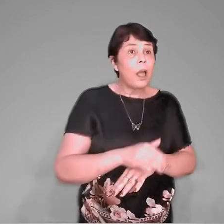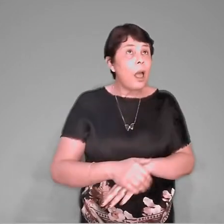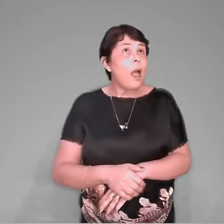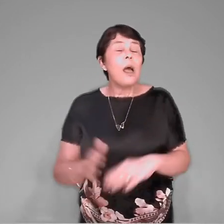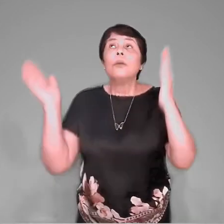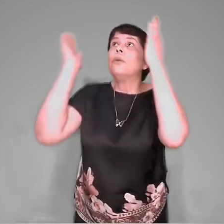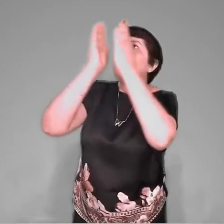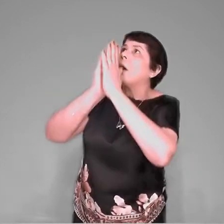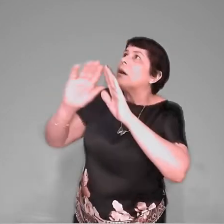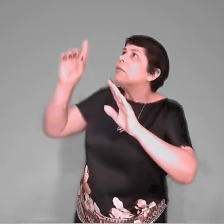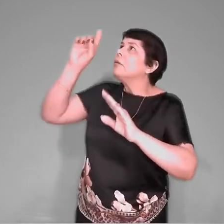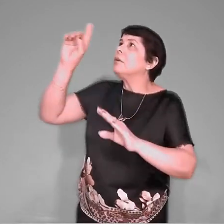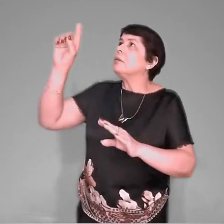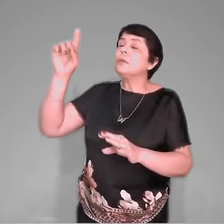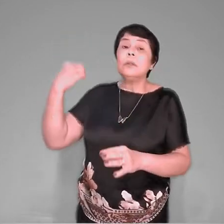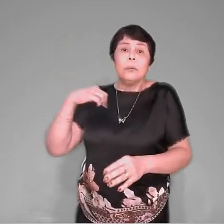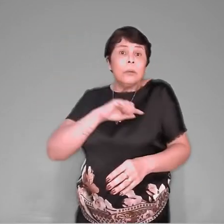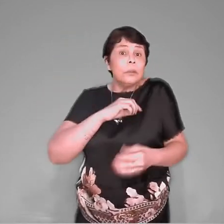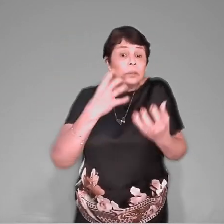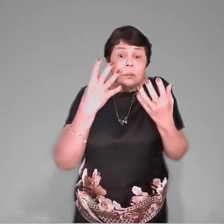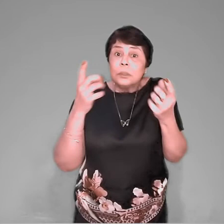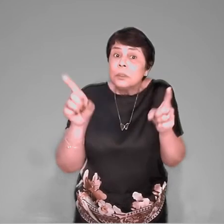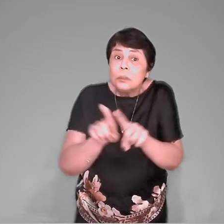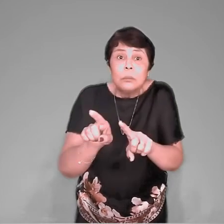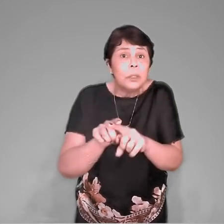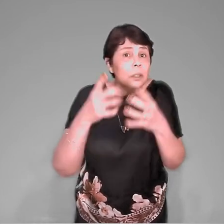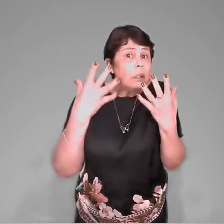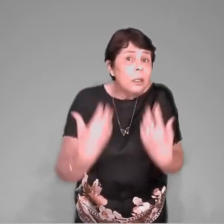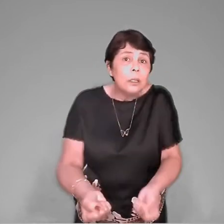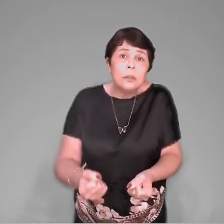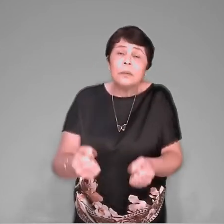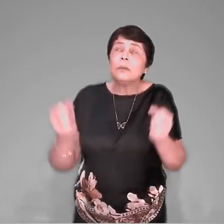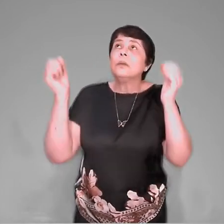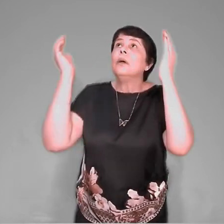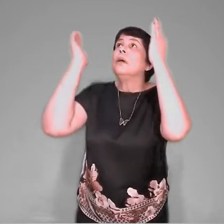unidos pelo amor de Cristo, formam uma unidade